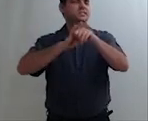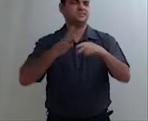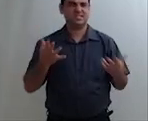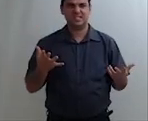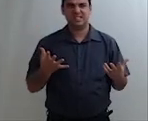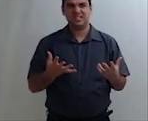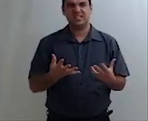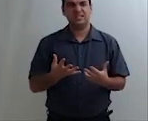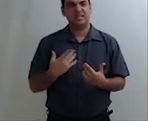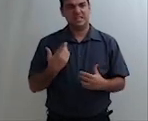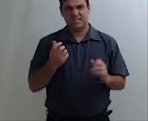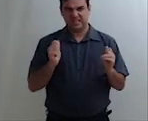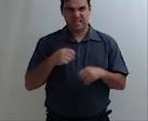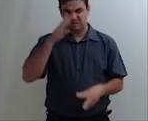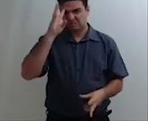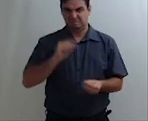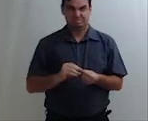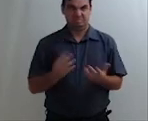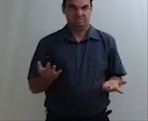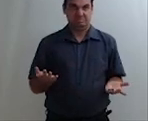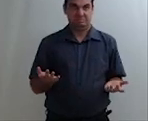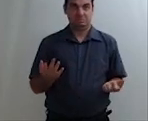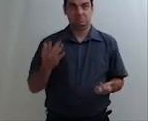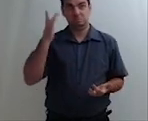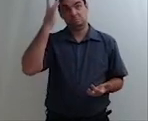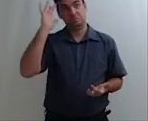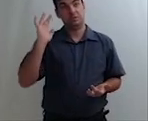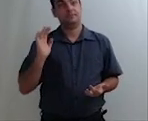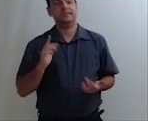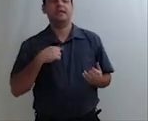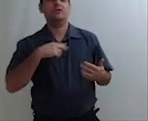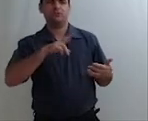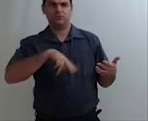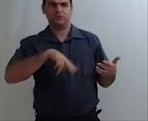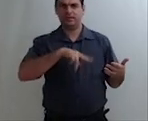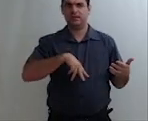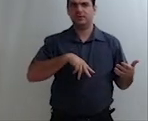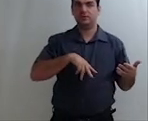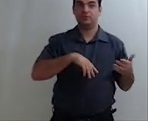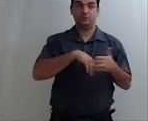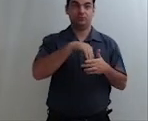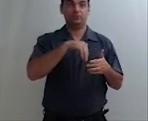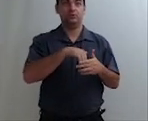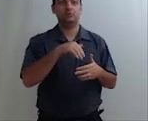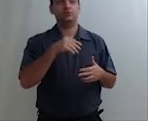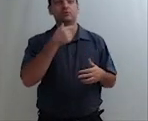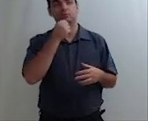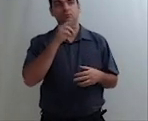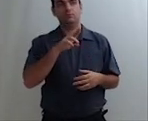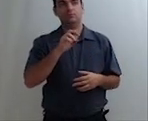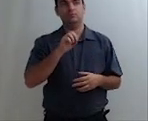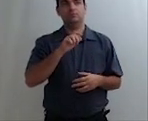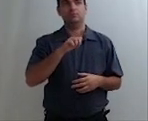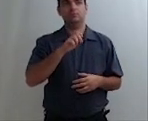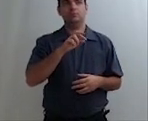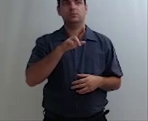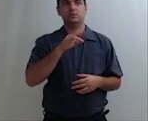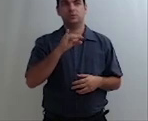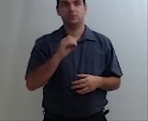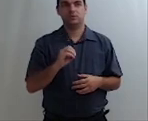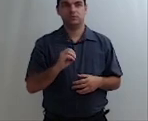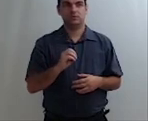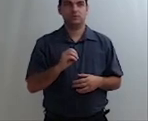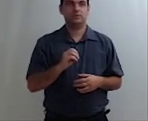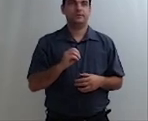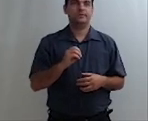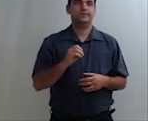conclusão esse Passo Largo Lia com atenção o voto do ministro Rogério esquete eh eh Que